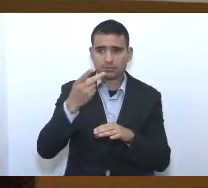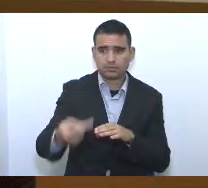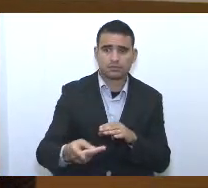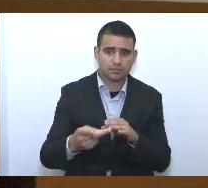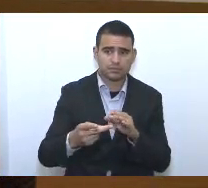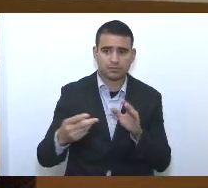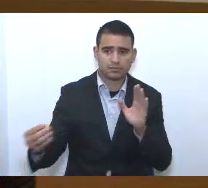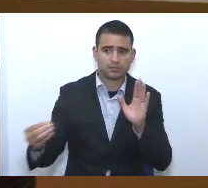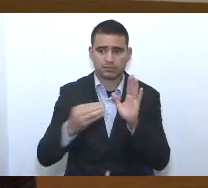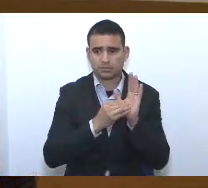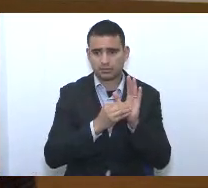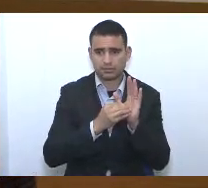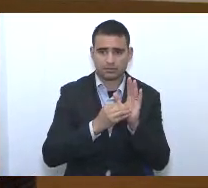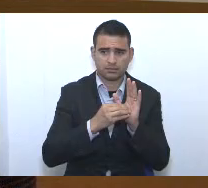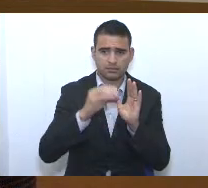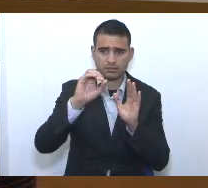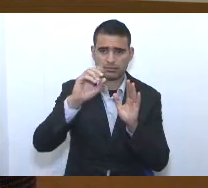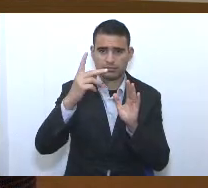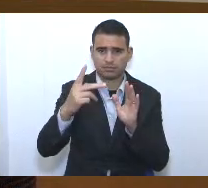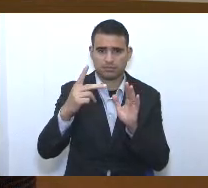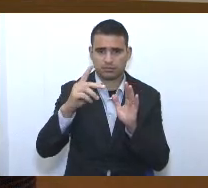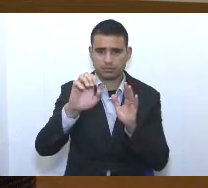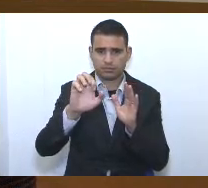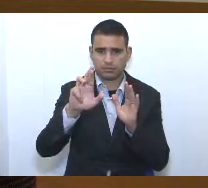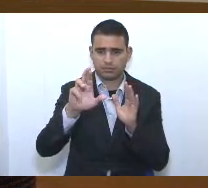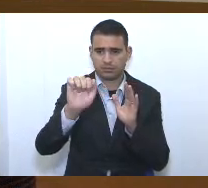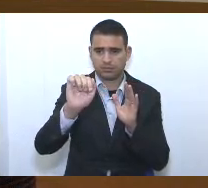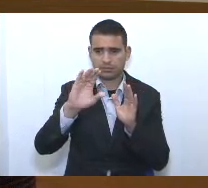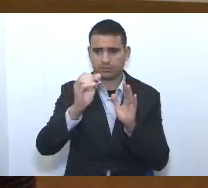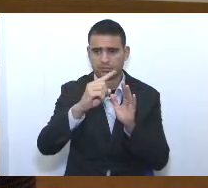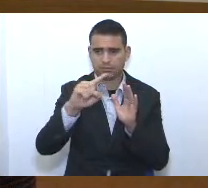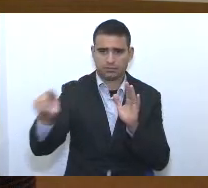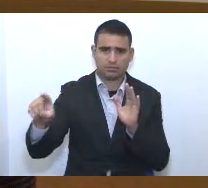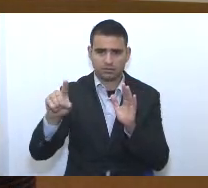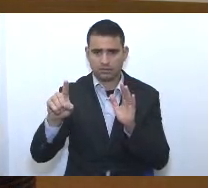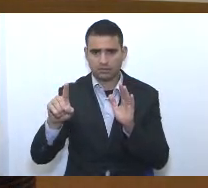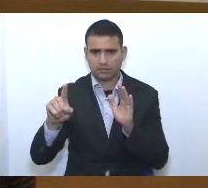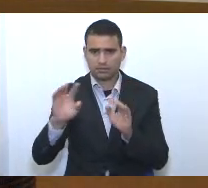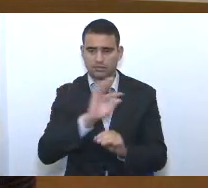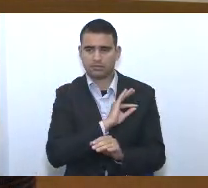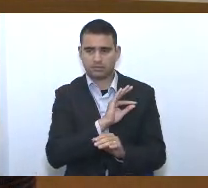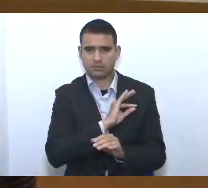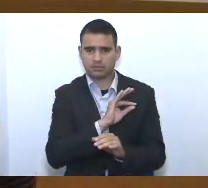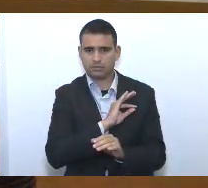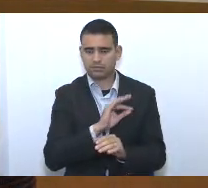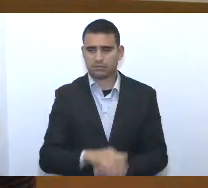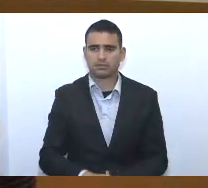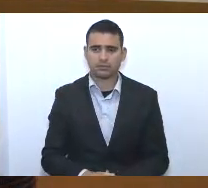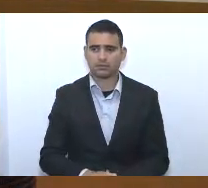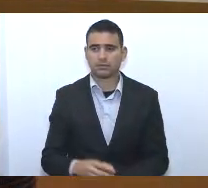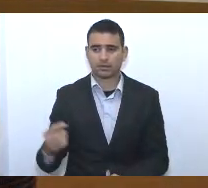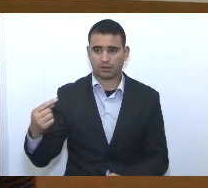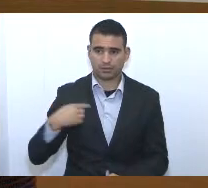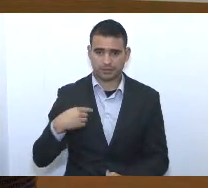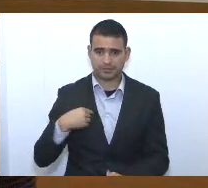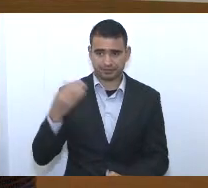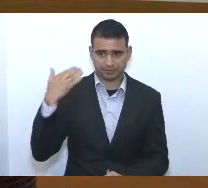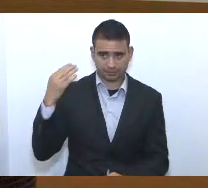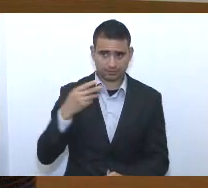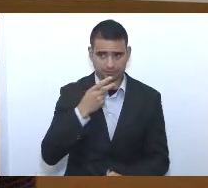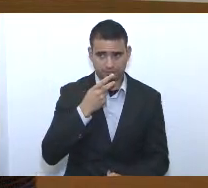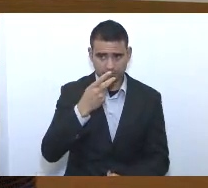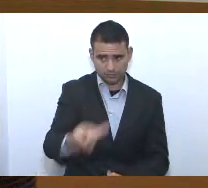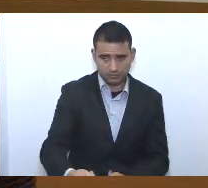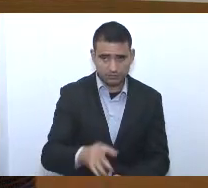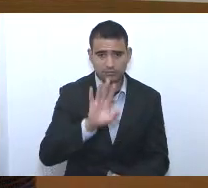mas a pedido da assessoria de Vossa Excelência, que no momento eu abri mão em função de um pedido de Vossa